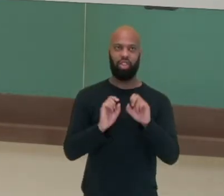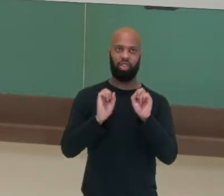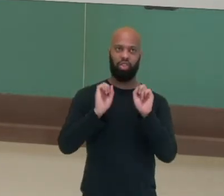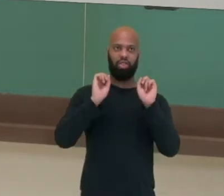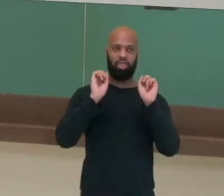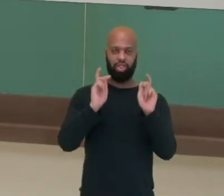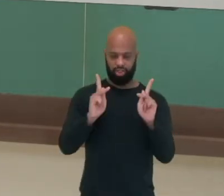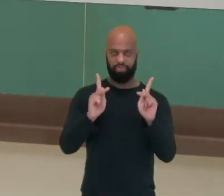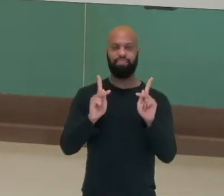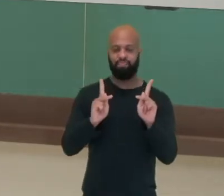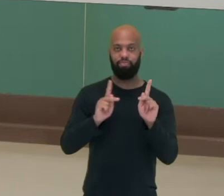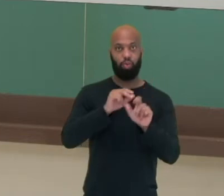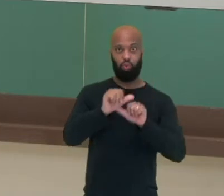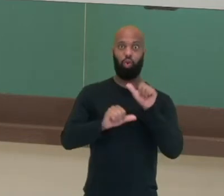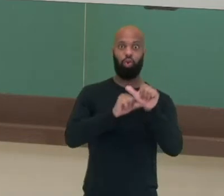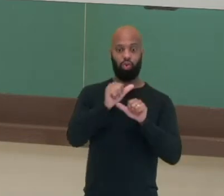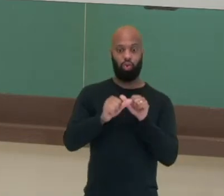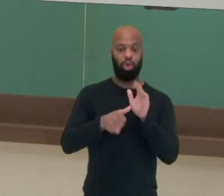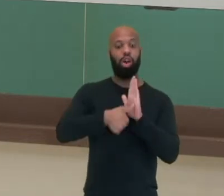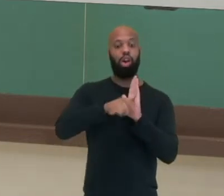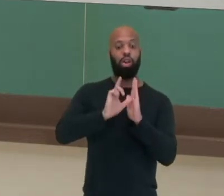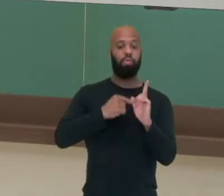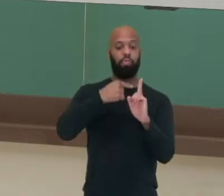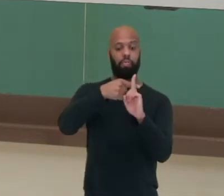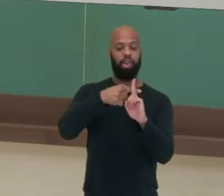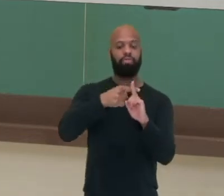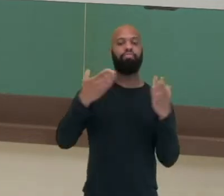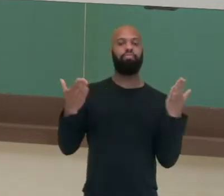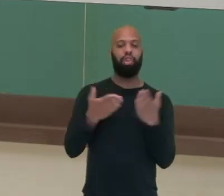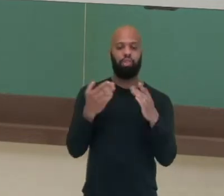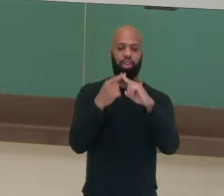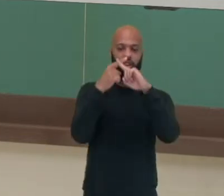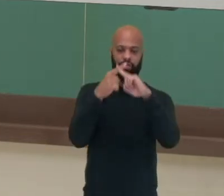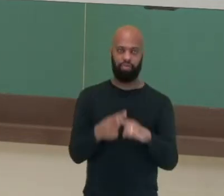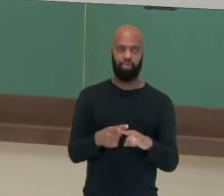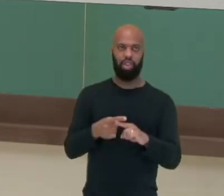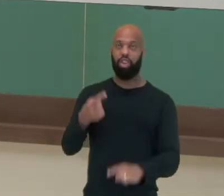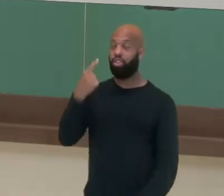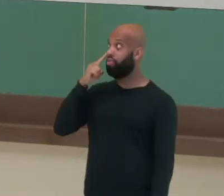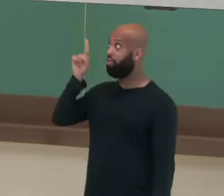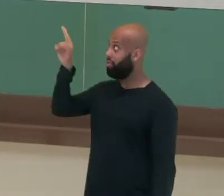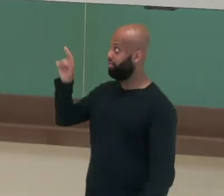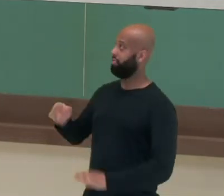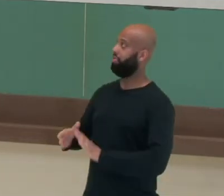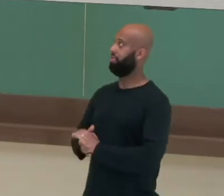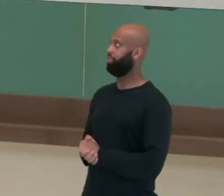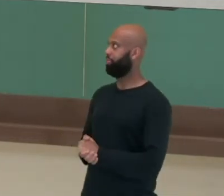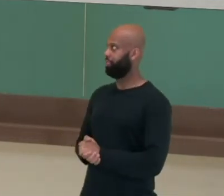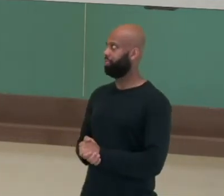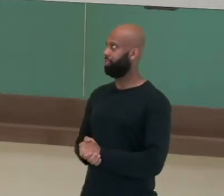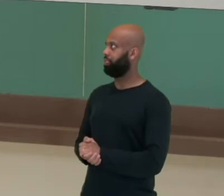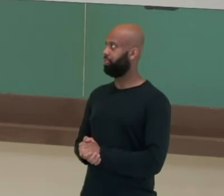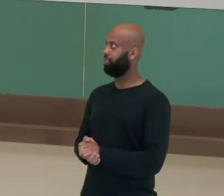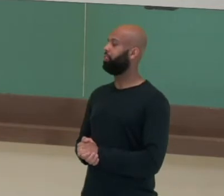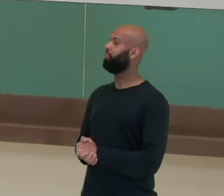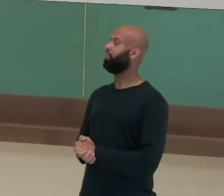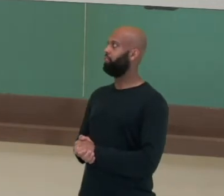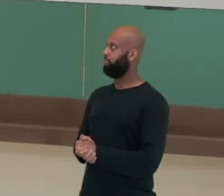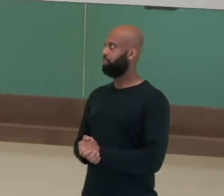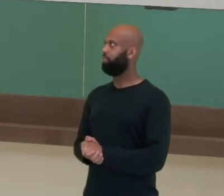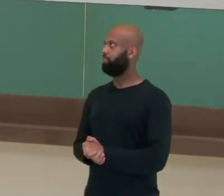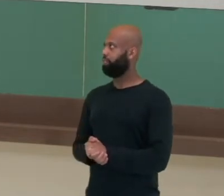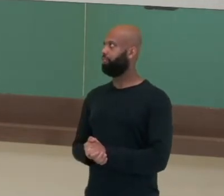fazer multiplicando. Então, o logaritmo na base 21 vai ser igual a x mais 2, que multiplica